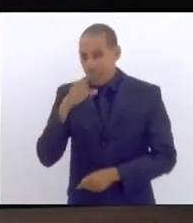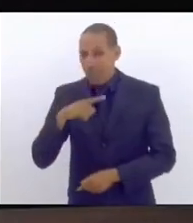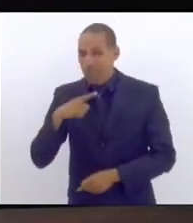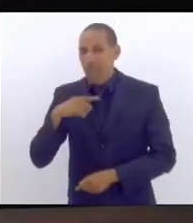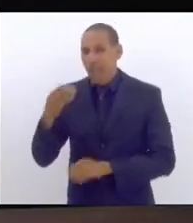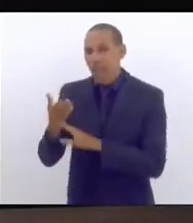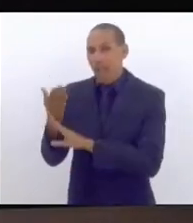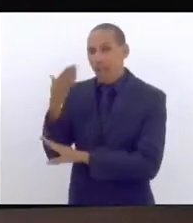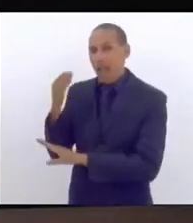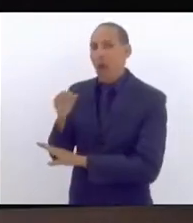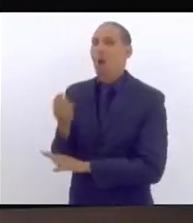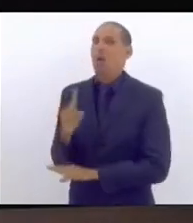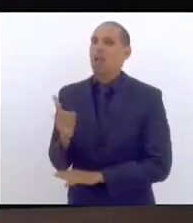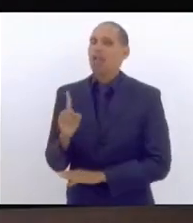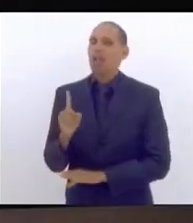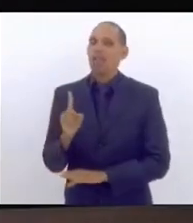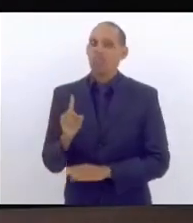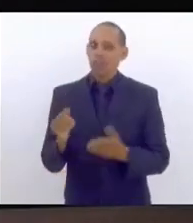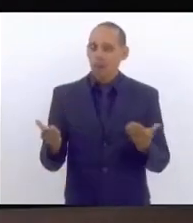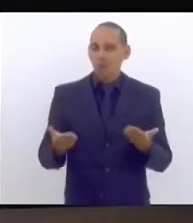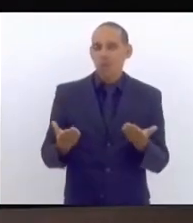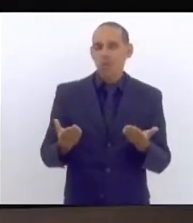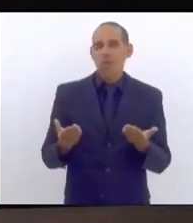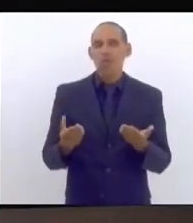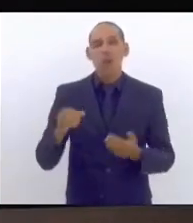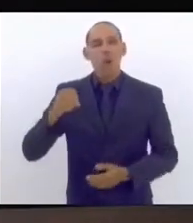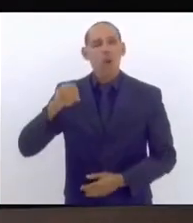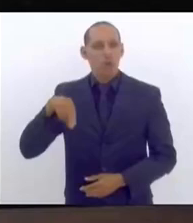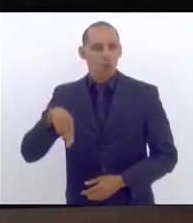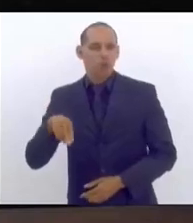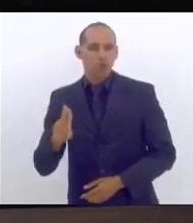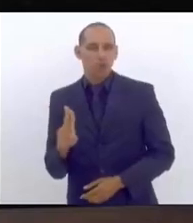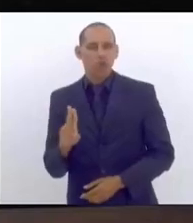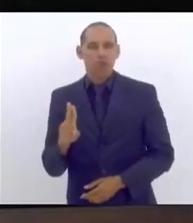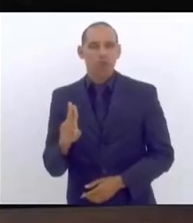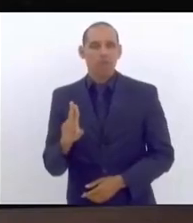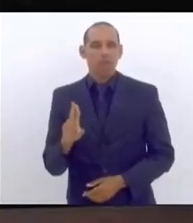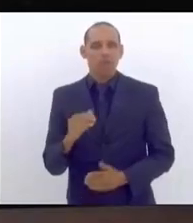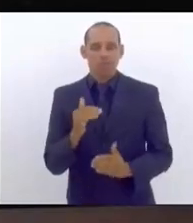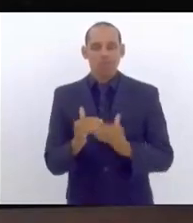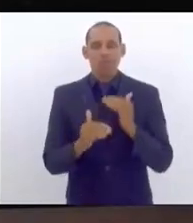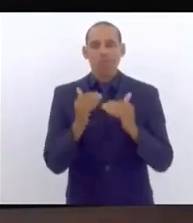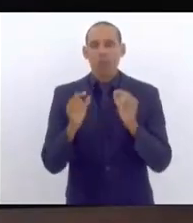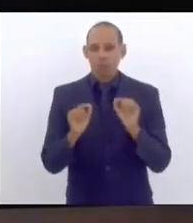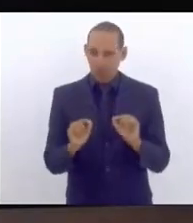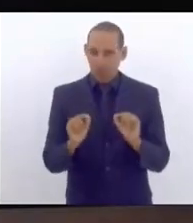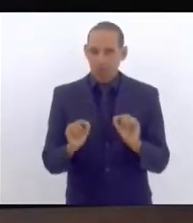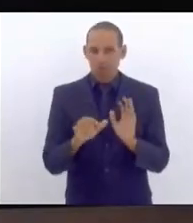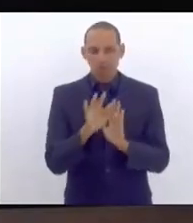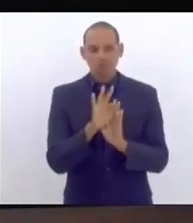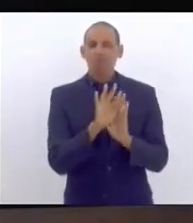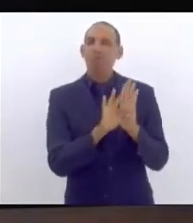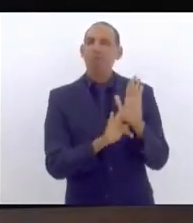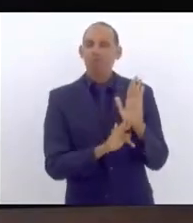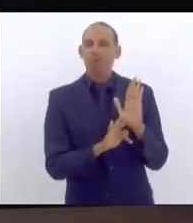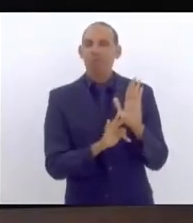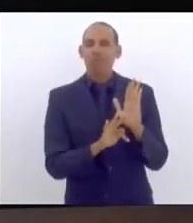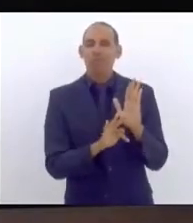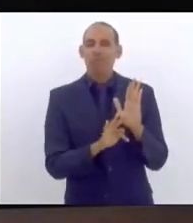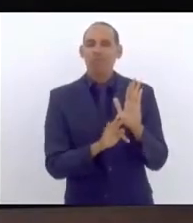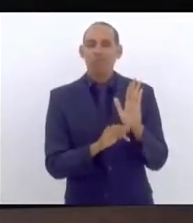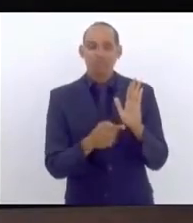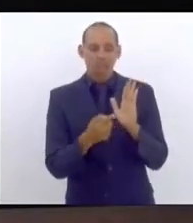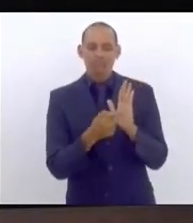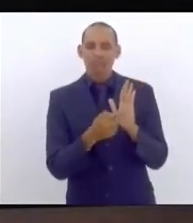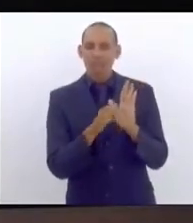iminente. E hoje a Organização das Nações Unidas desenvolveu um formulário, que é exatamente